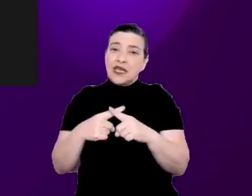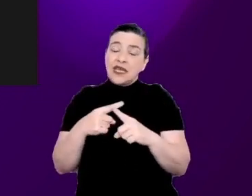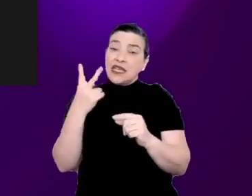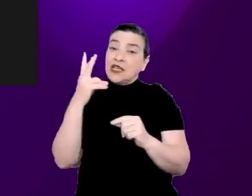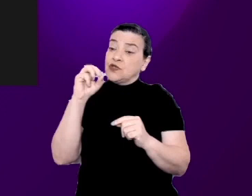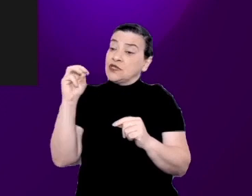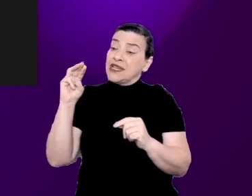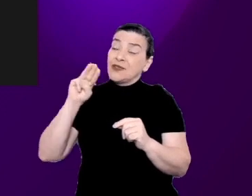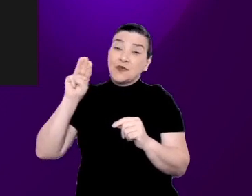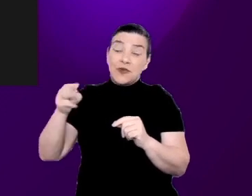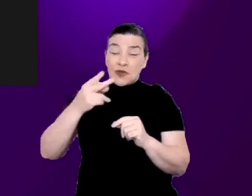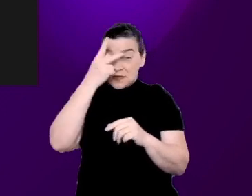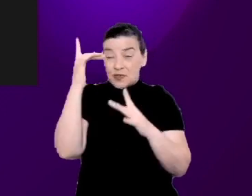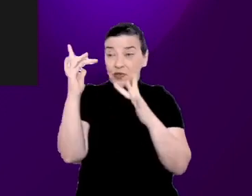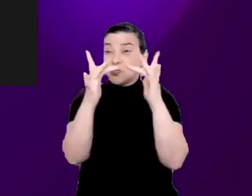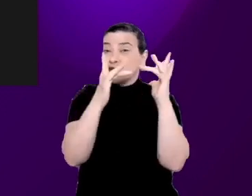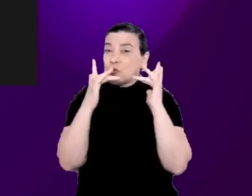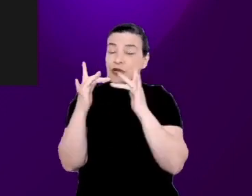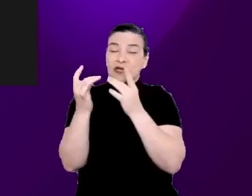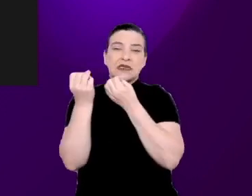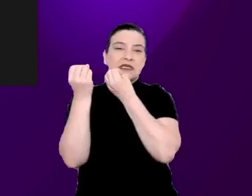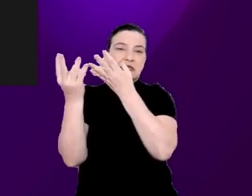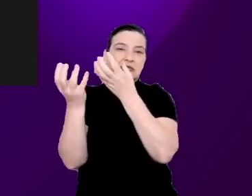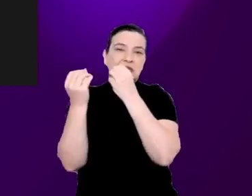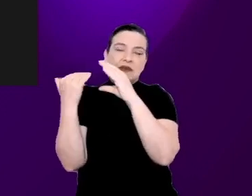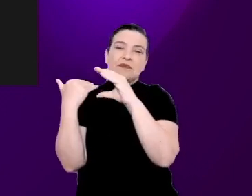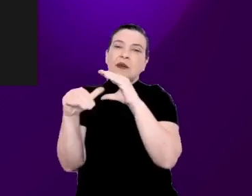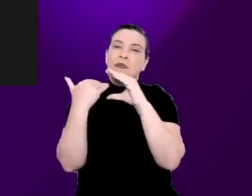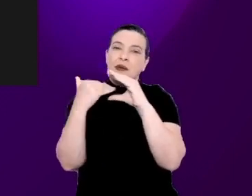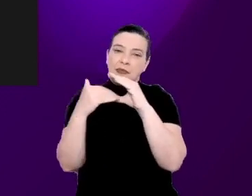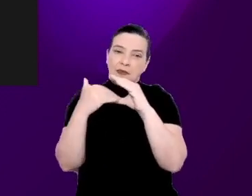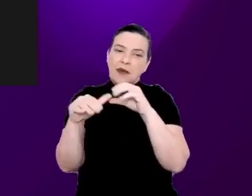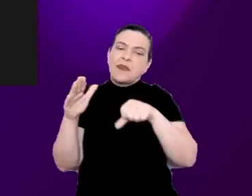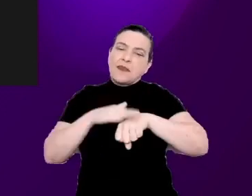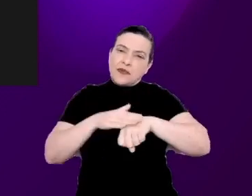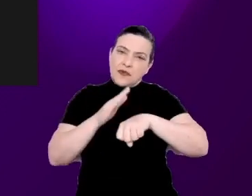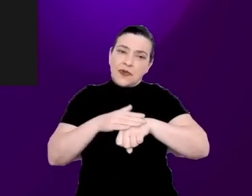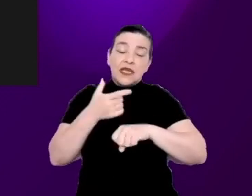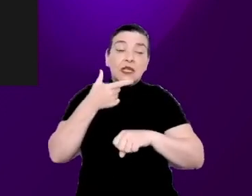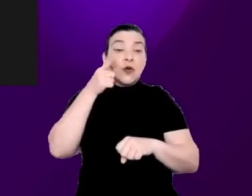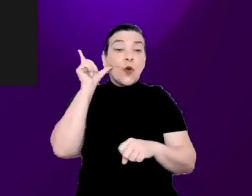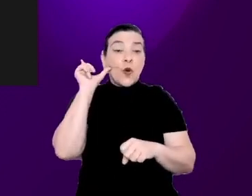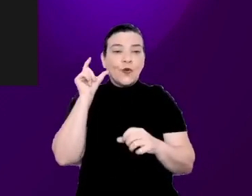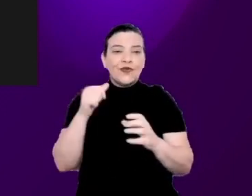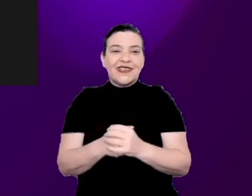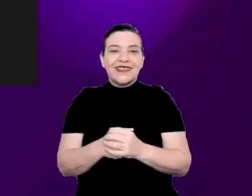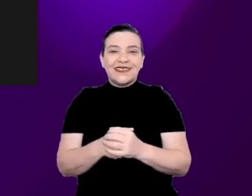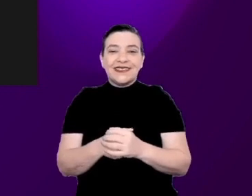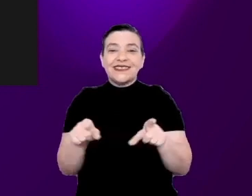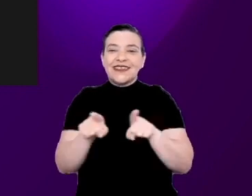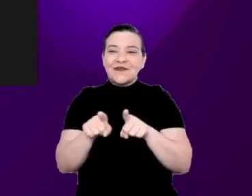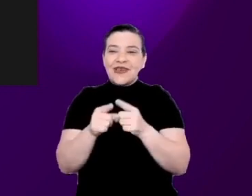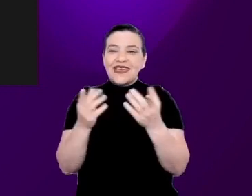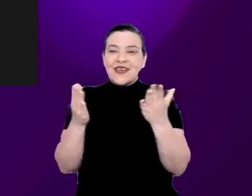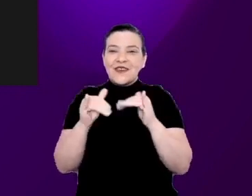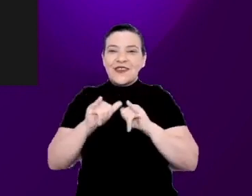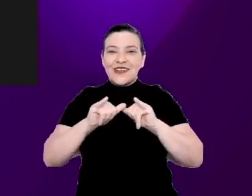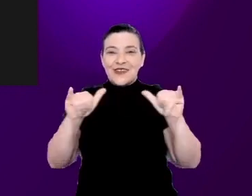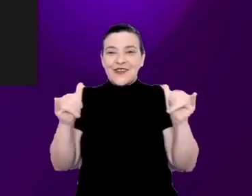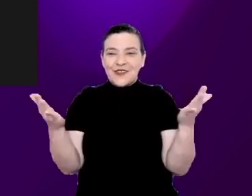pessoas conectadas com seus dados sendo enviados, ainda que manualmente. E ontem, quentíssimo, atualizei a apresentação